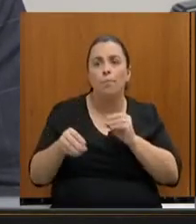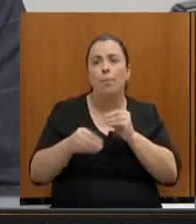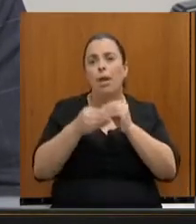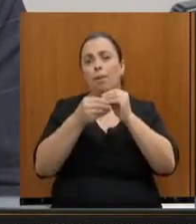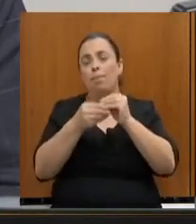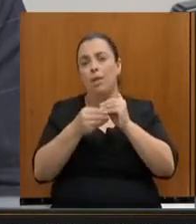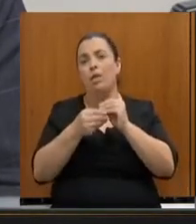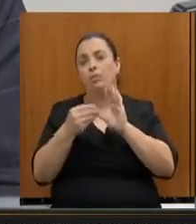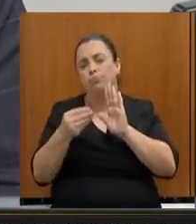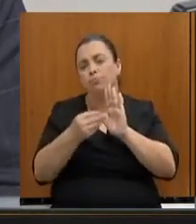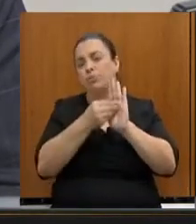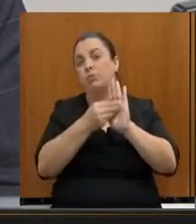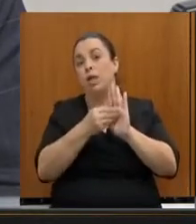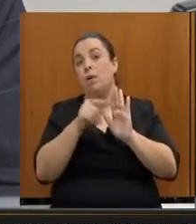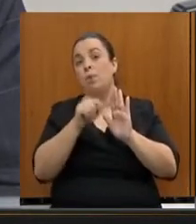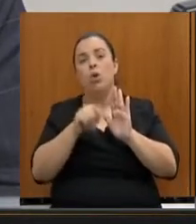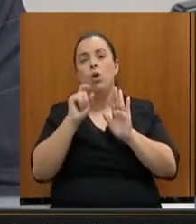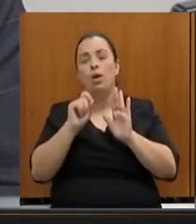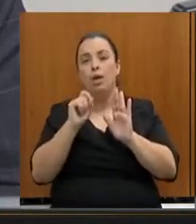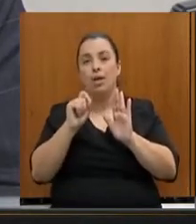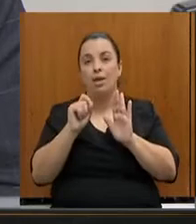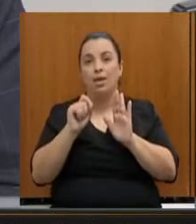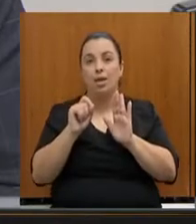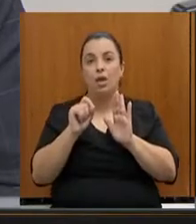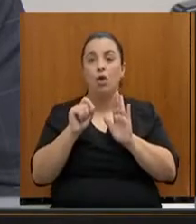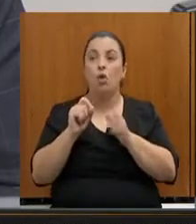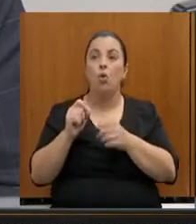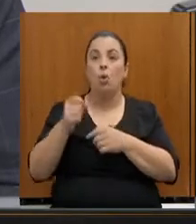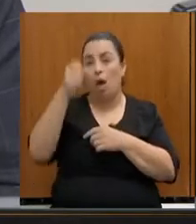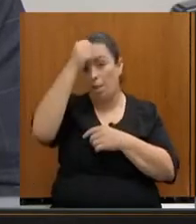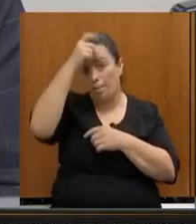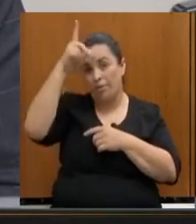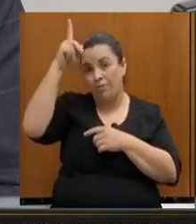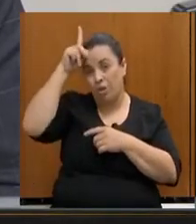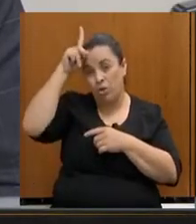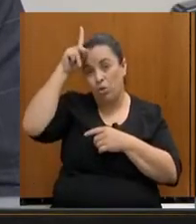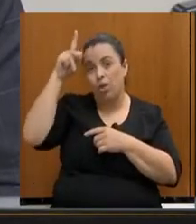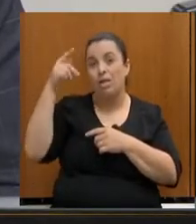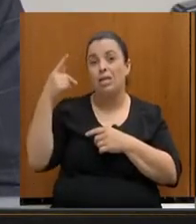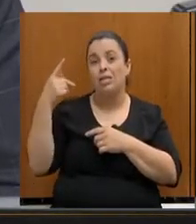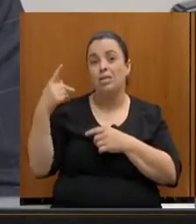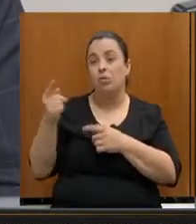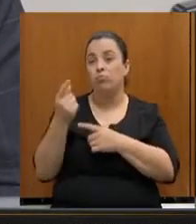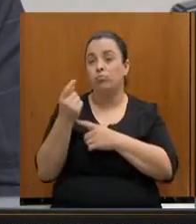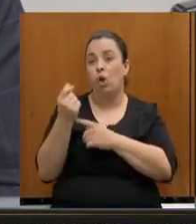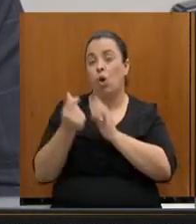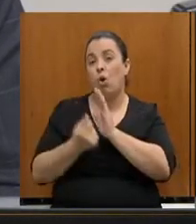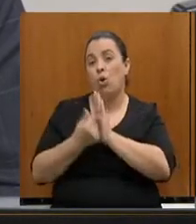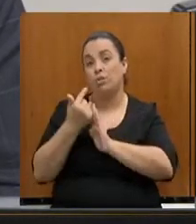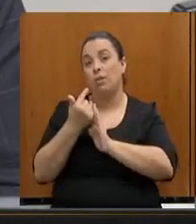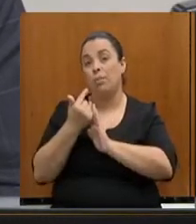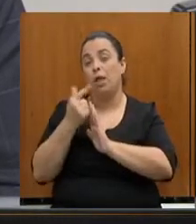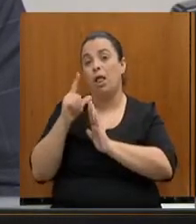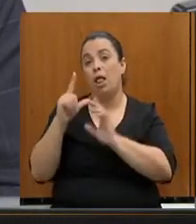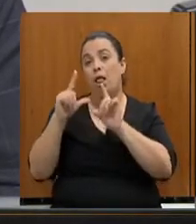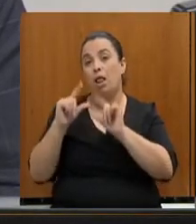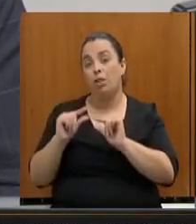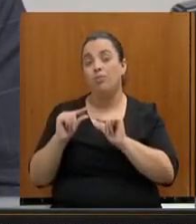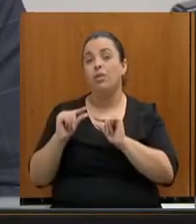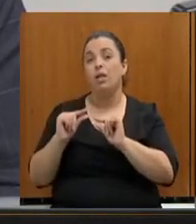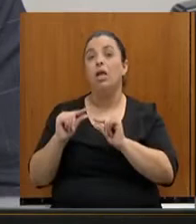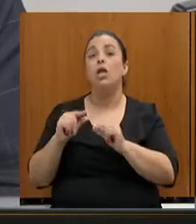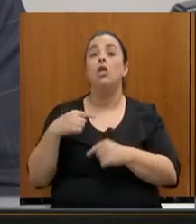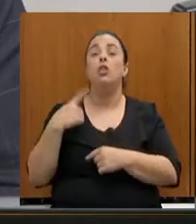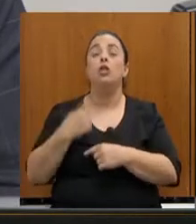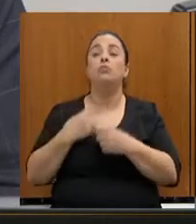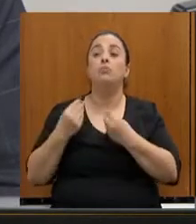para aliviar os cofres dos municípios de forma imediata e se aprovada nós iremos